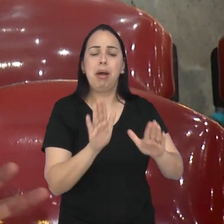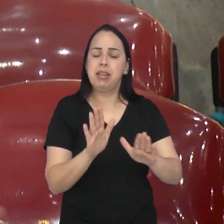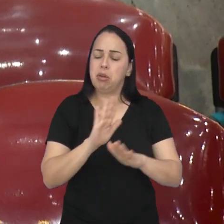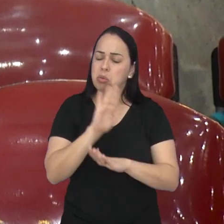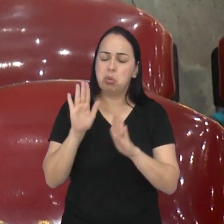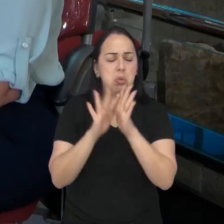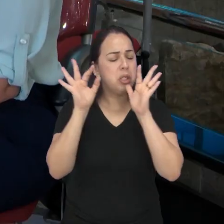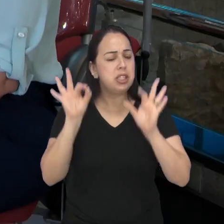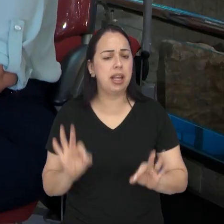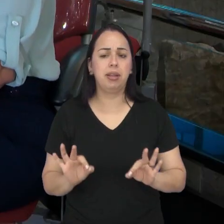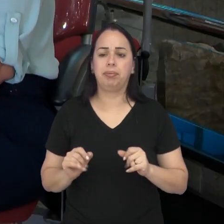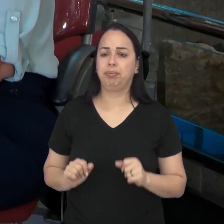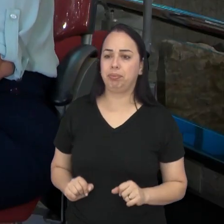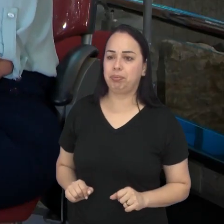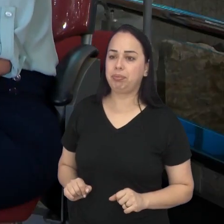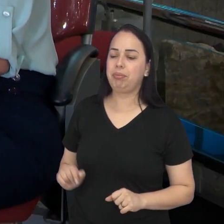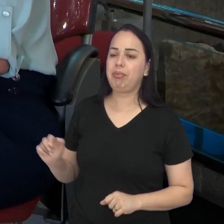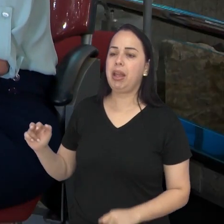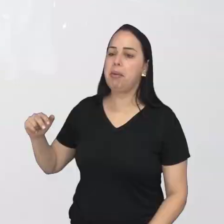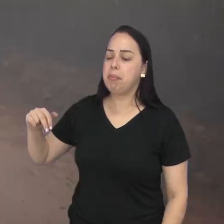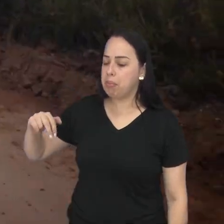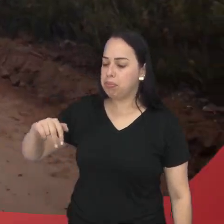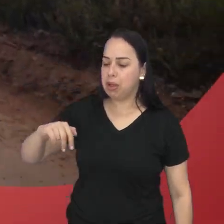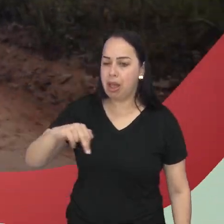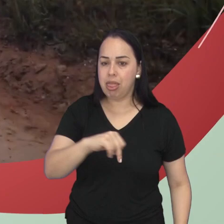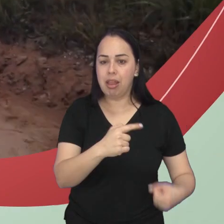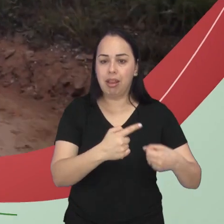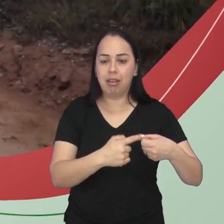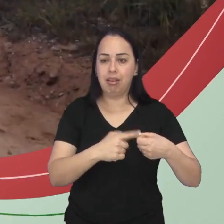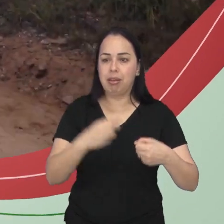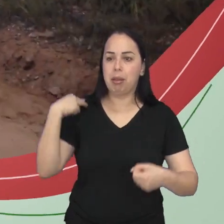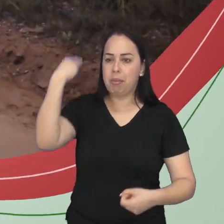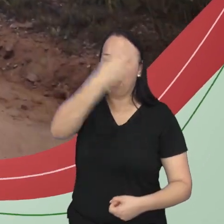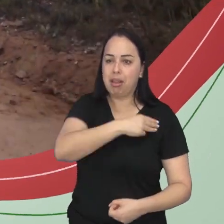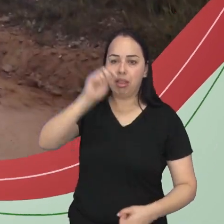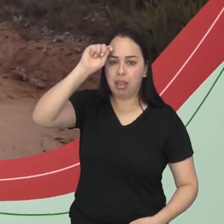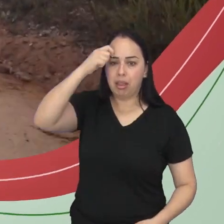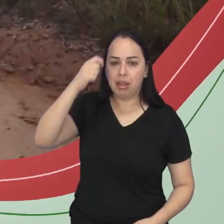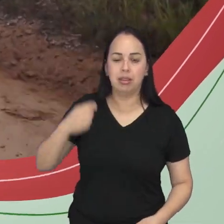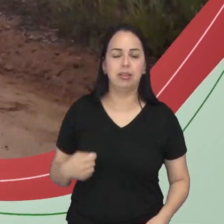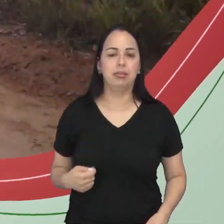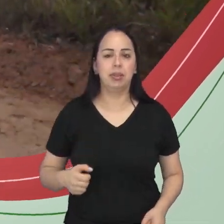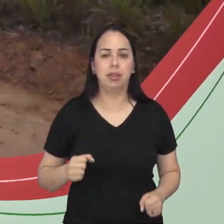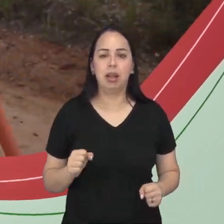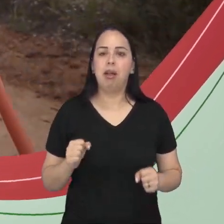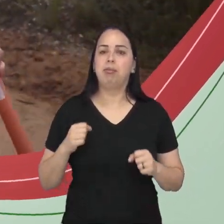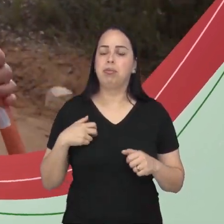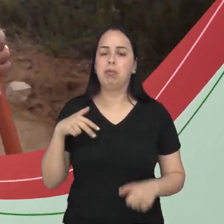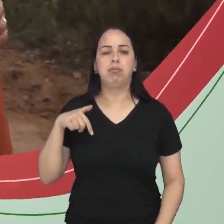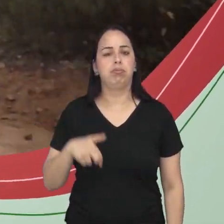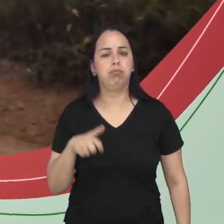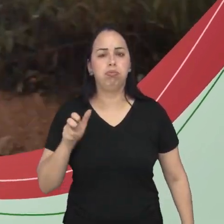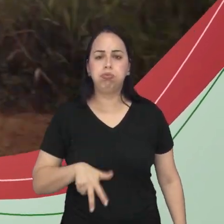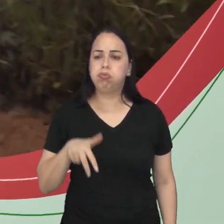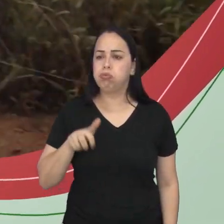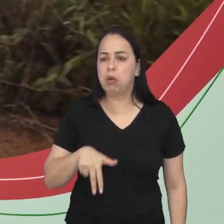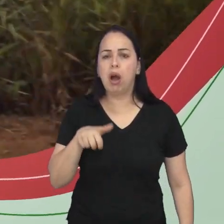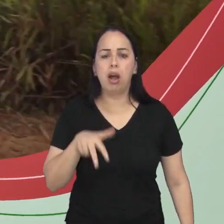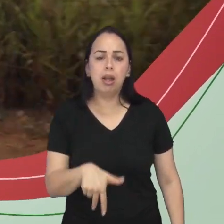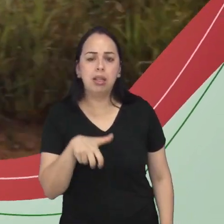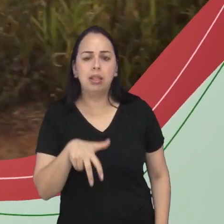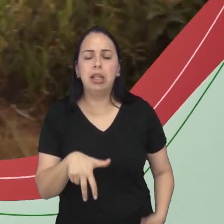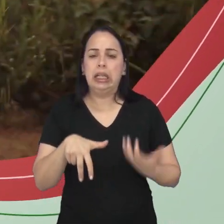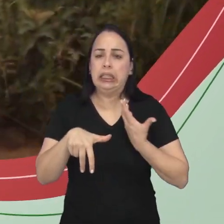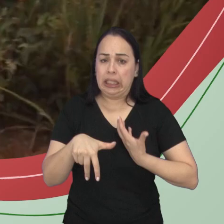tudo certo, né? E ter ido a pé para Aparecida? Vamos em frente. Não podemos parar.